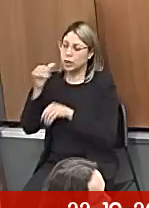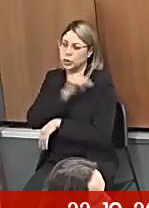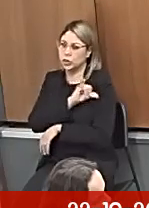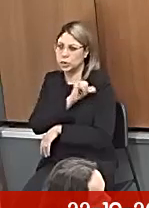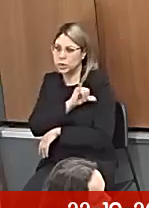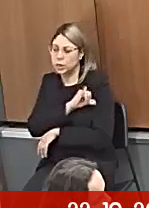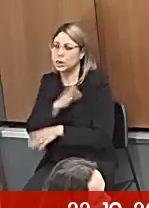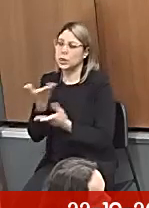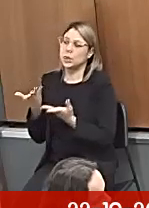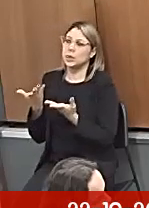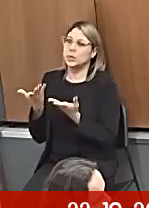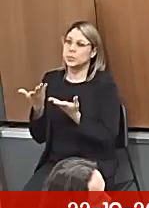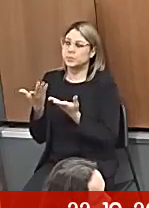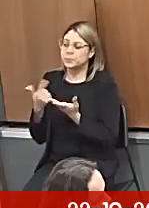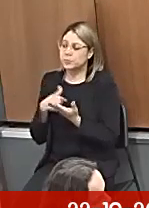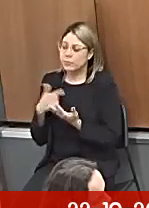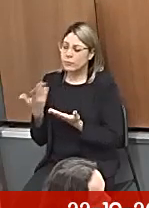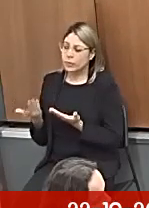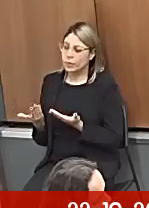papapá,